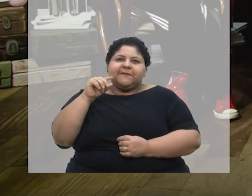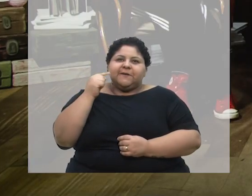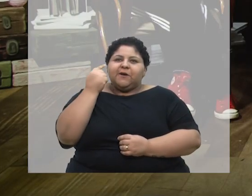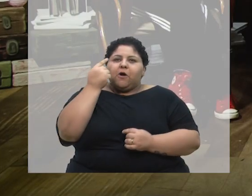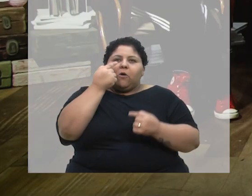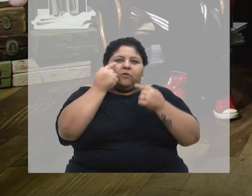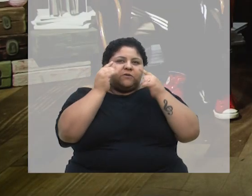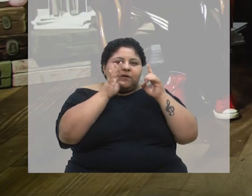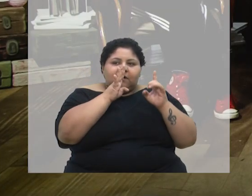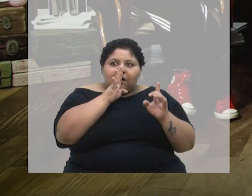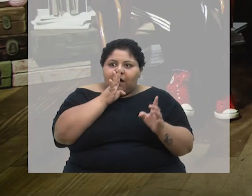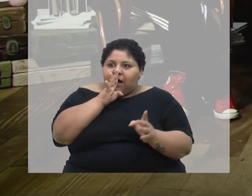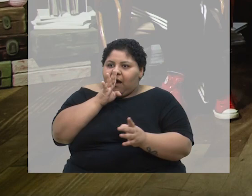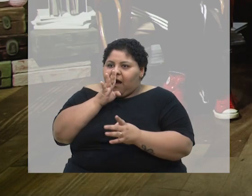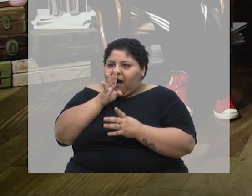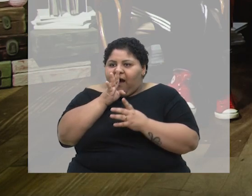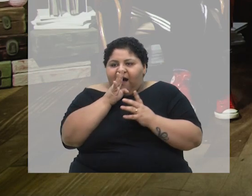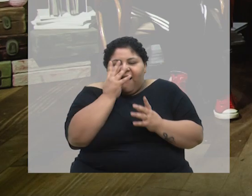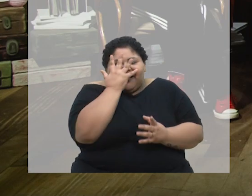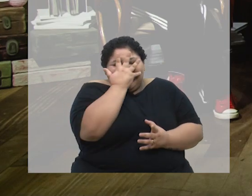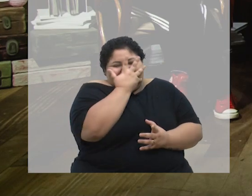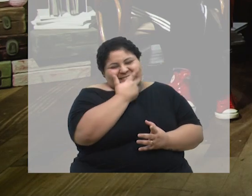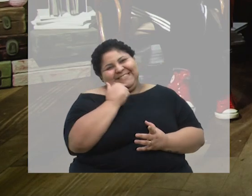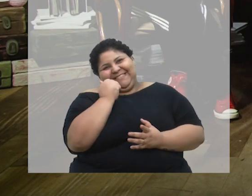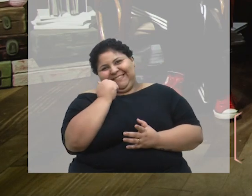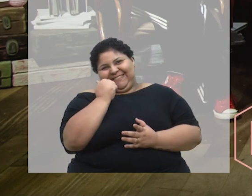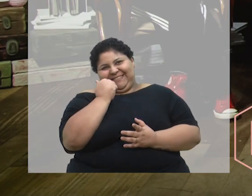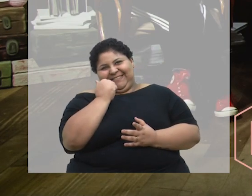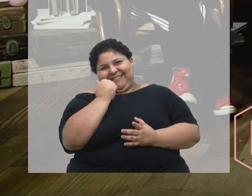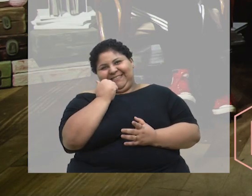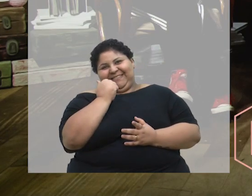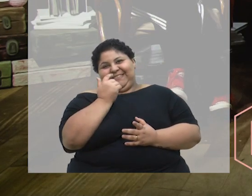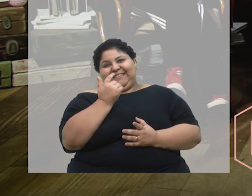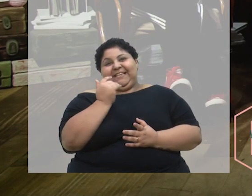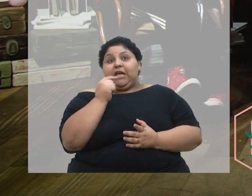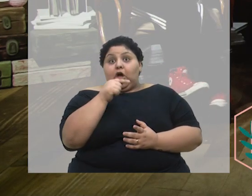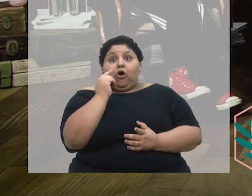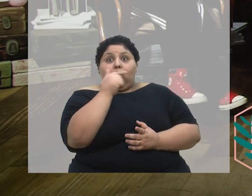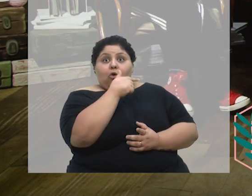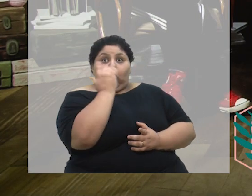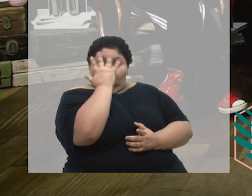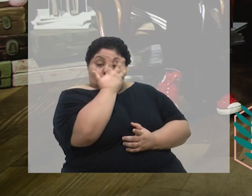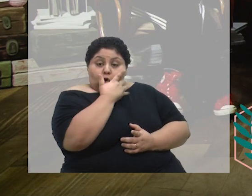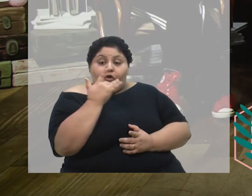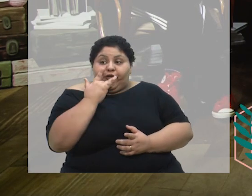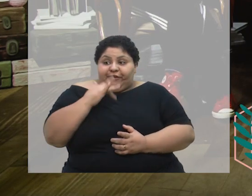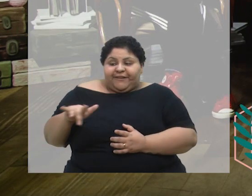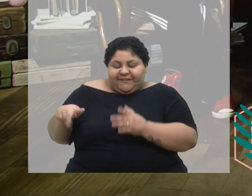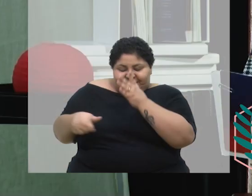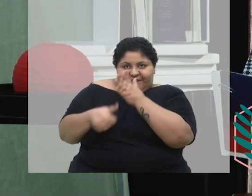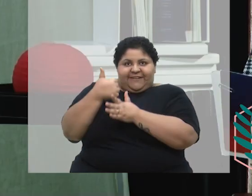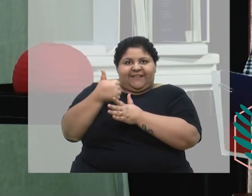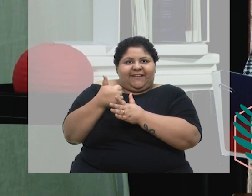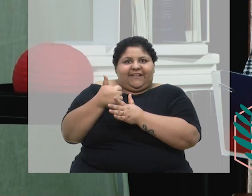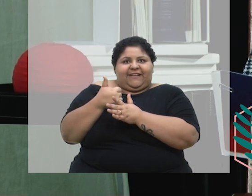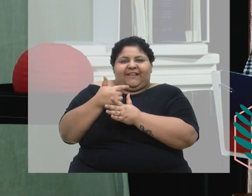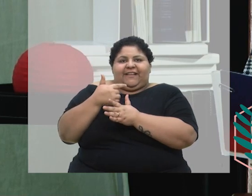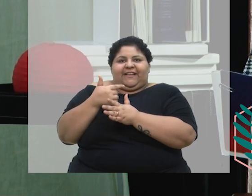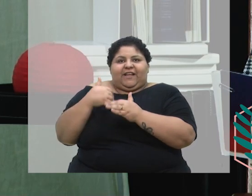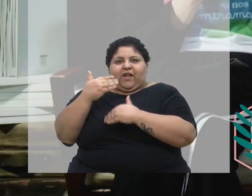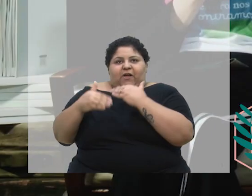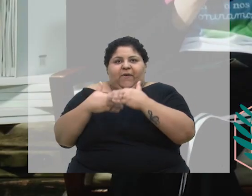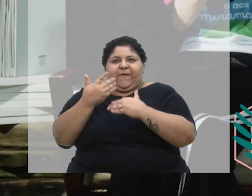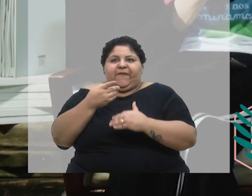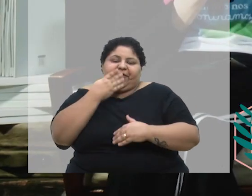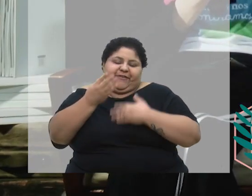e brilha os olhinhos, né, Aline, quando eles estão ouvindo, né? Nossa, brilha. O rosto das crianças é o melhor. E eu disse ontem que